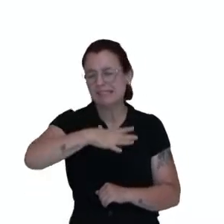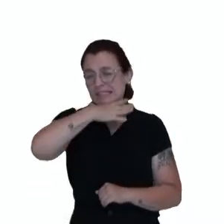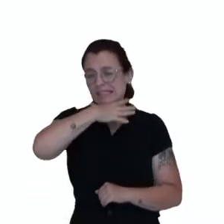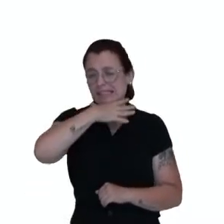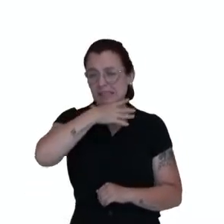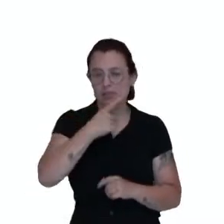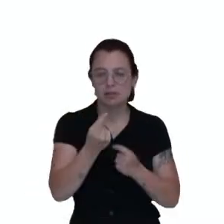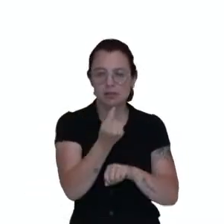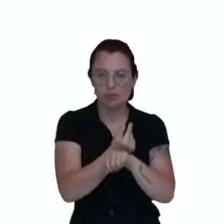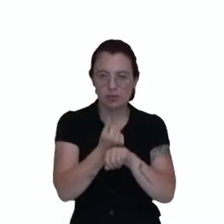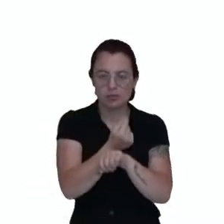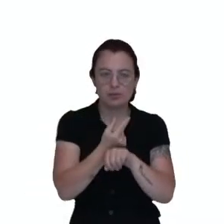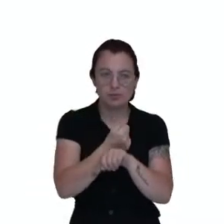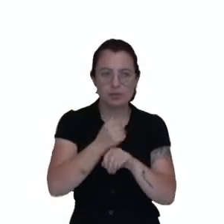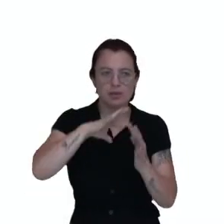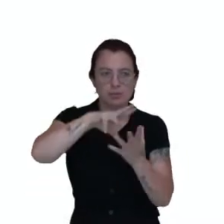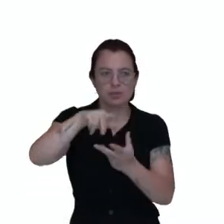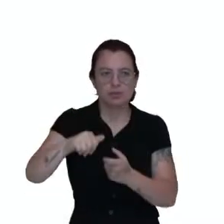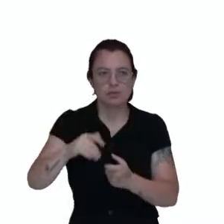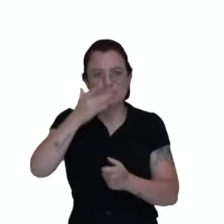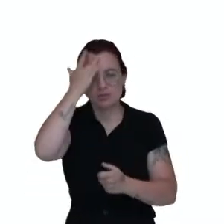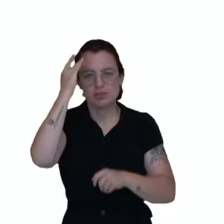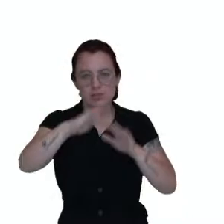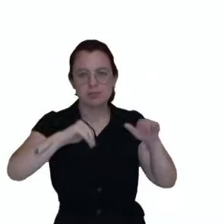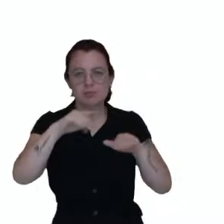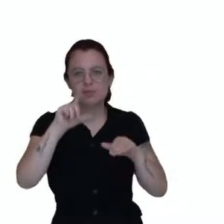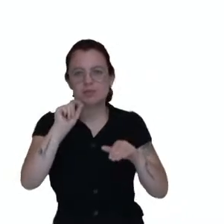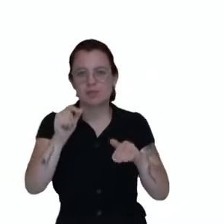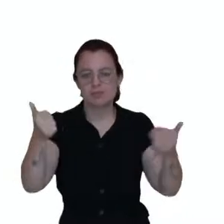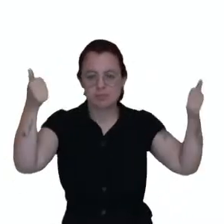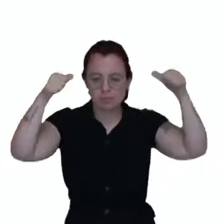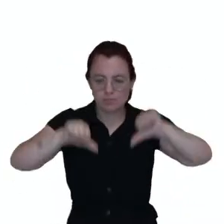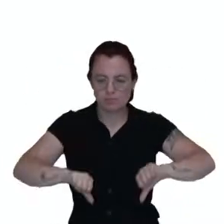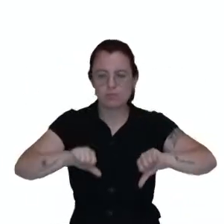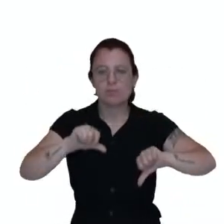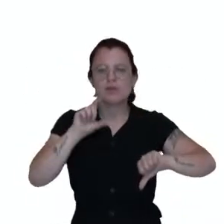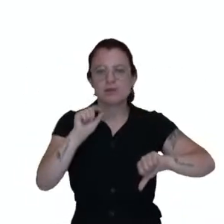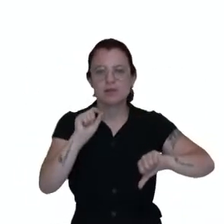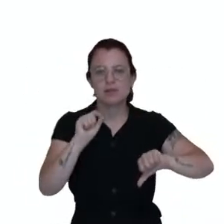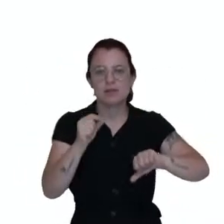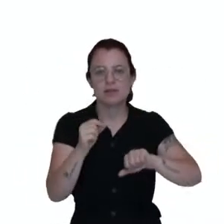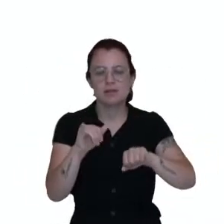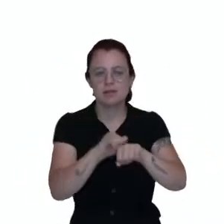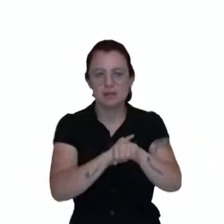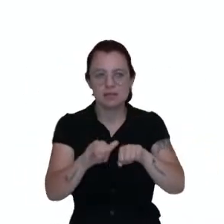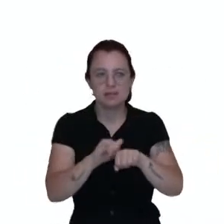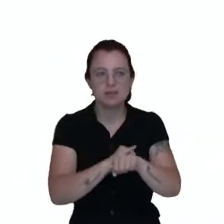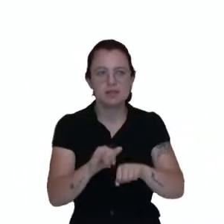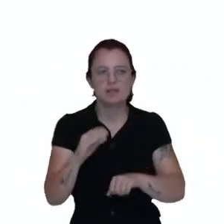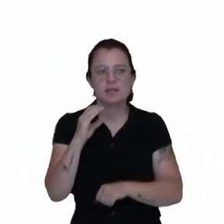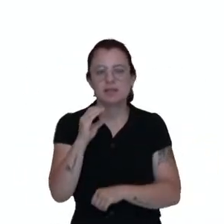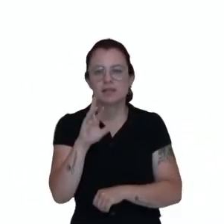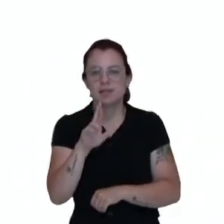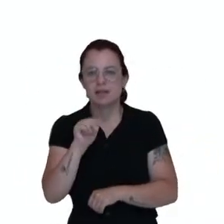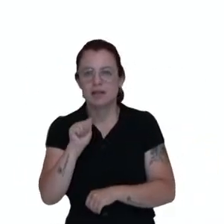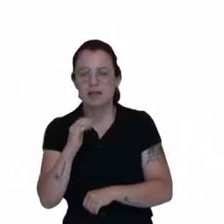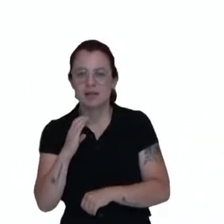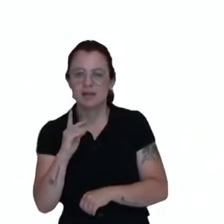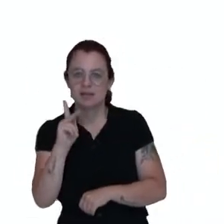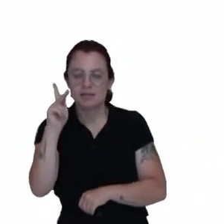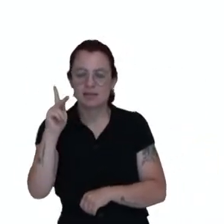mundial, tem vários nomes, né, a queda da Bolsa de Nova York, o craque da Bolsa de Nova York, que